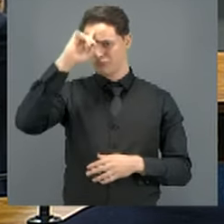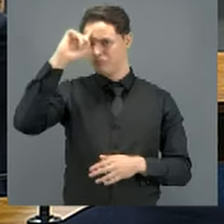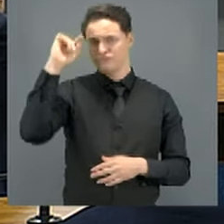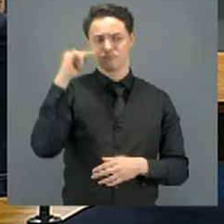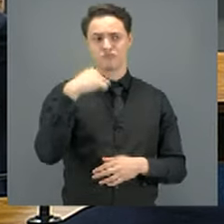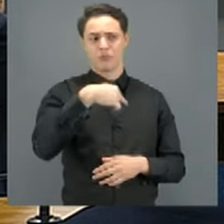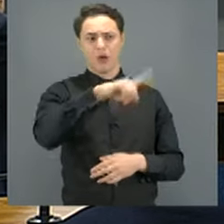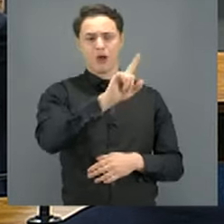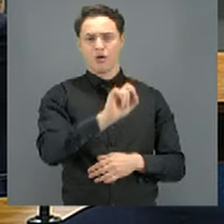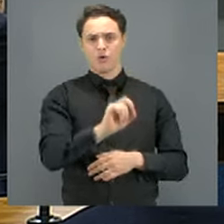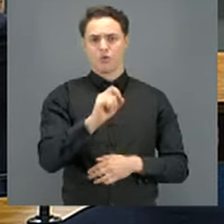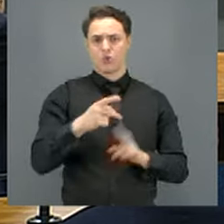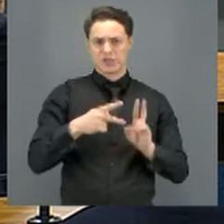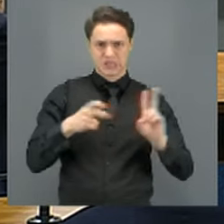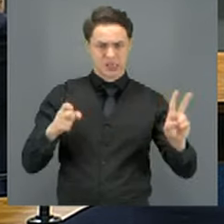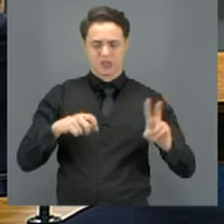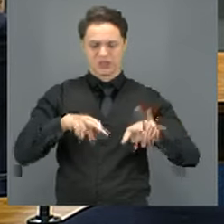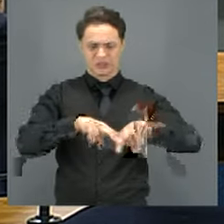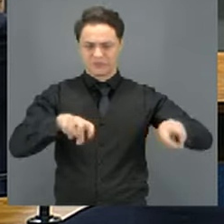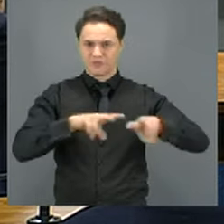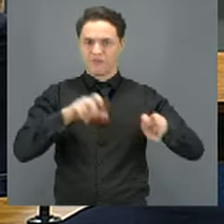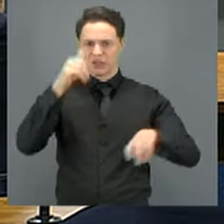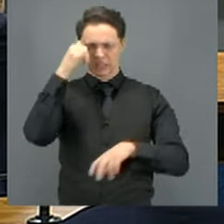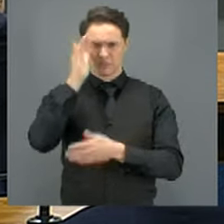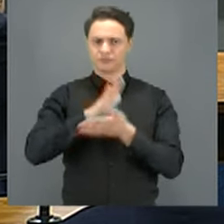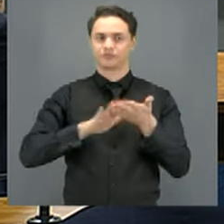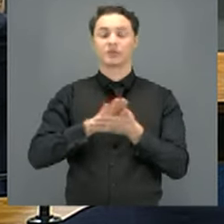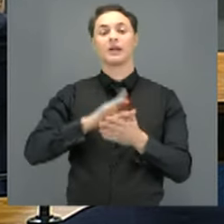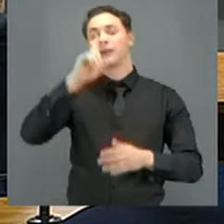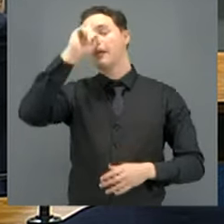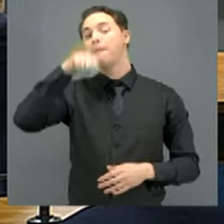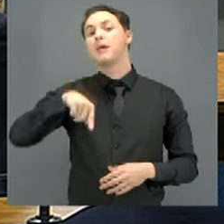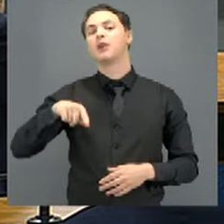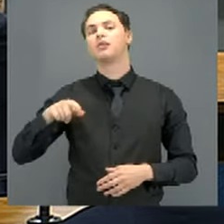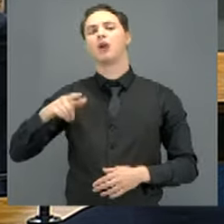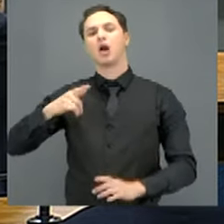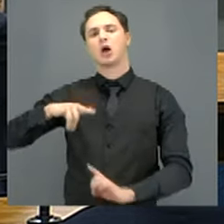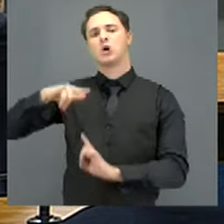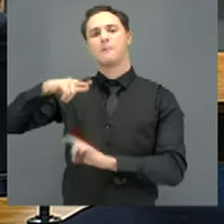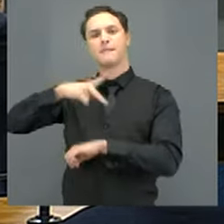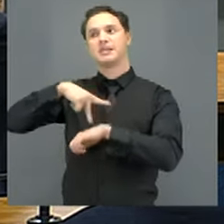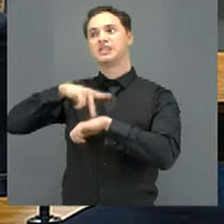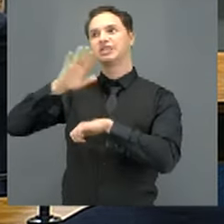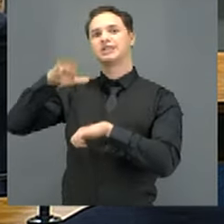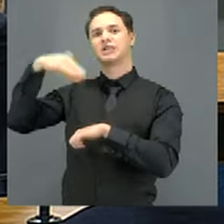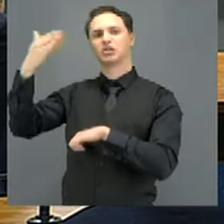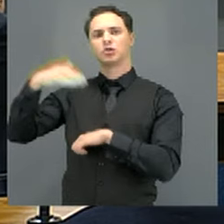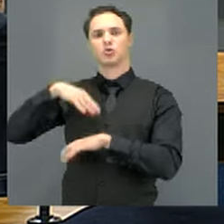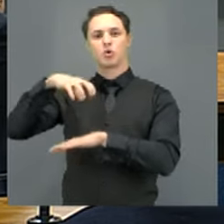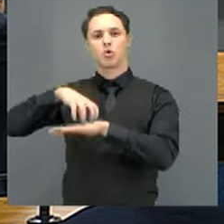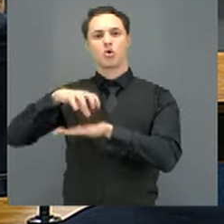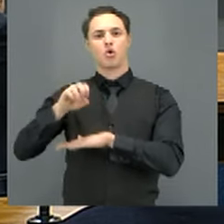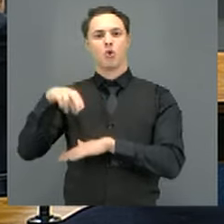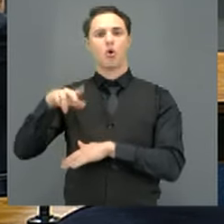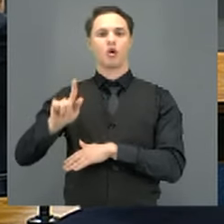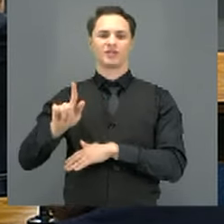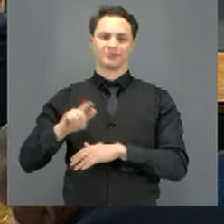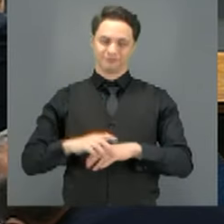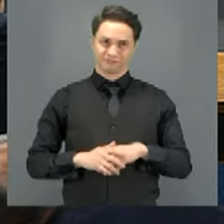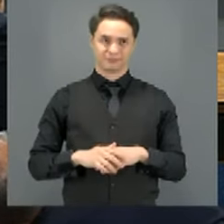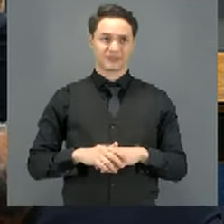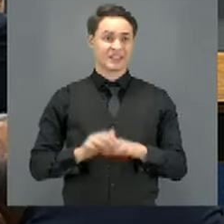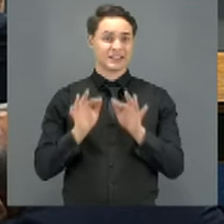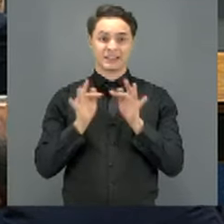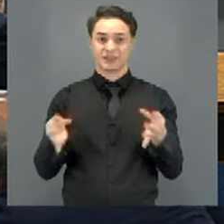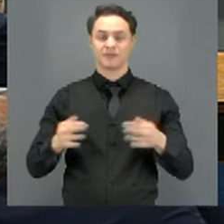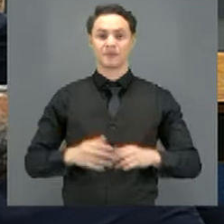o extrativista, não manda o fazendeiro. Quem manda? Manda os países estrangeiros através das ONGs. É simples